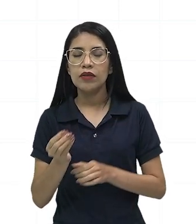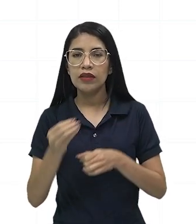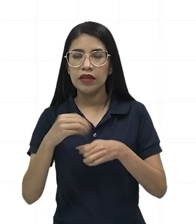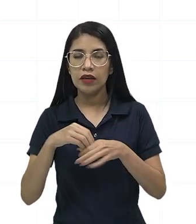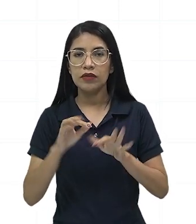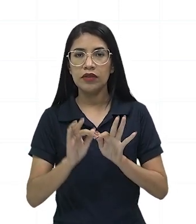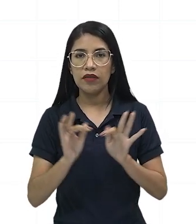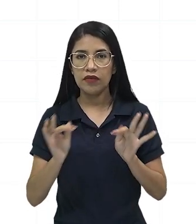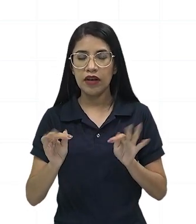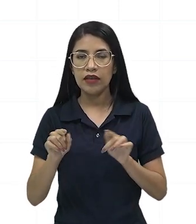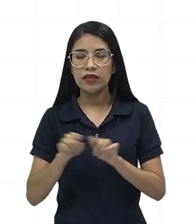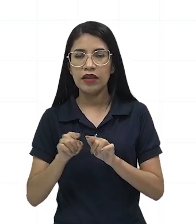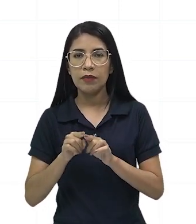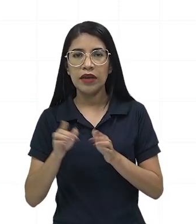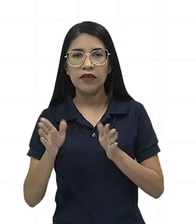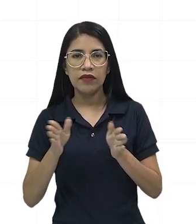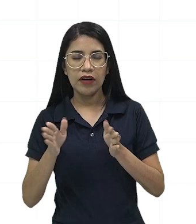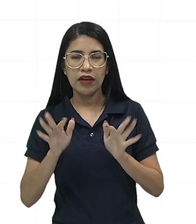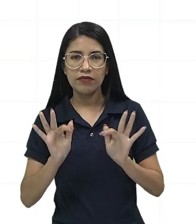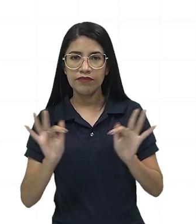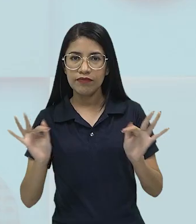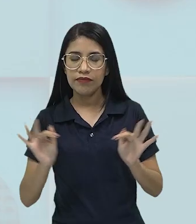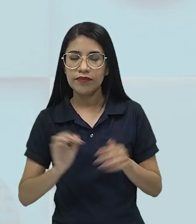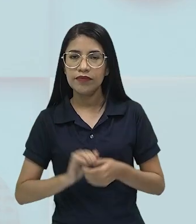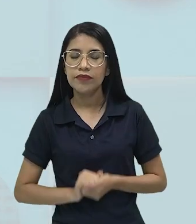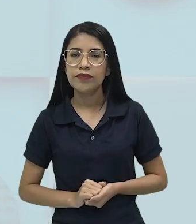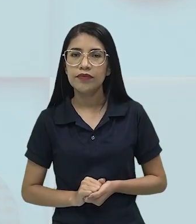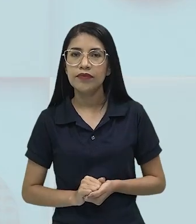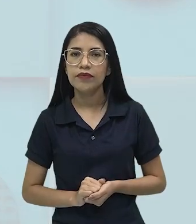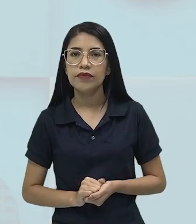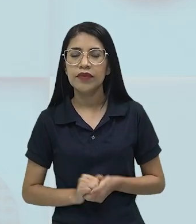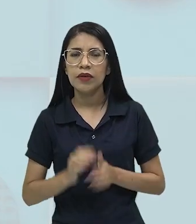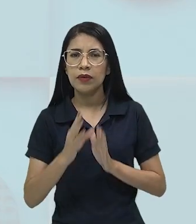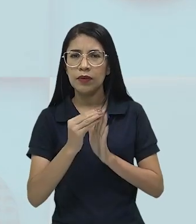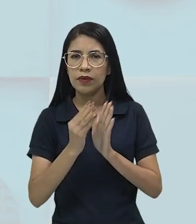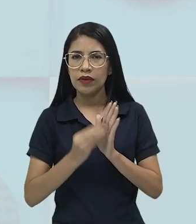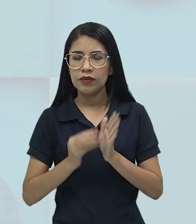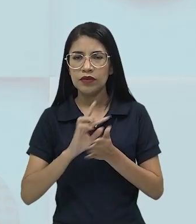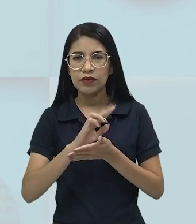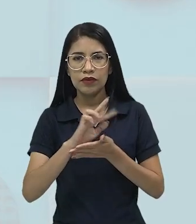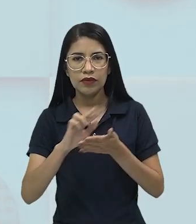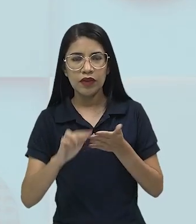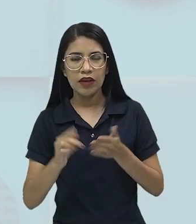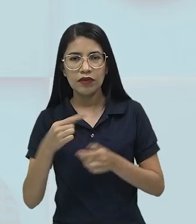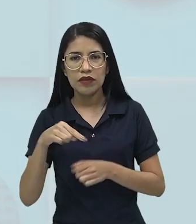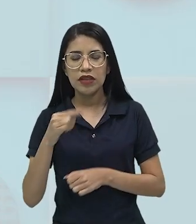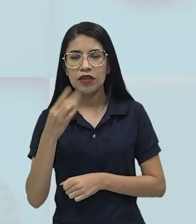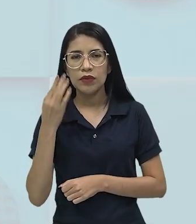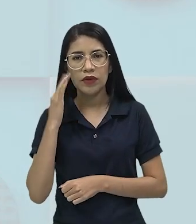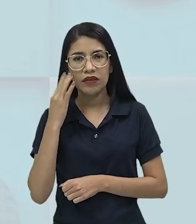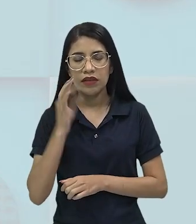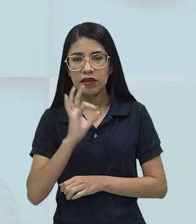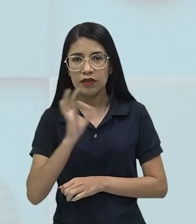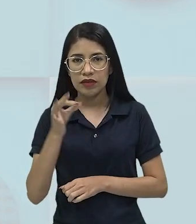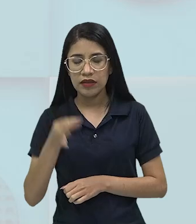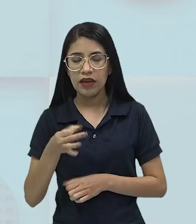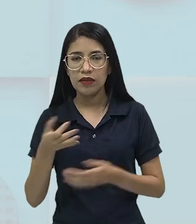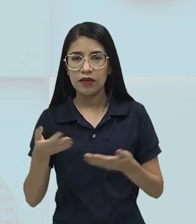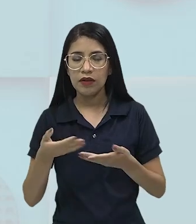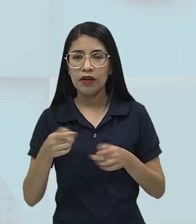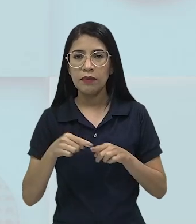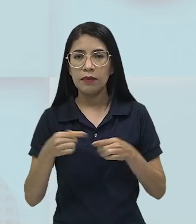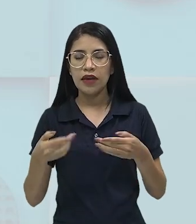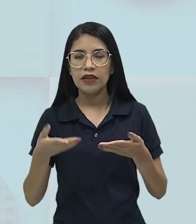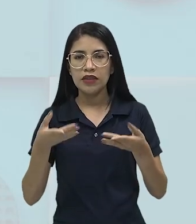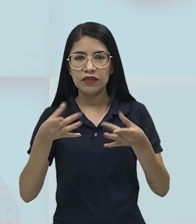interior de e entre frases. É muita coisa que talvez você não consiga compreender num primeiro momento,